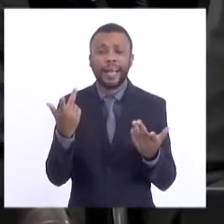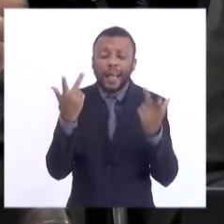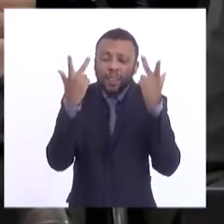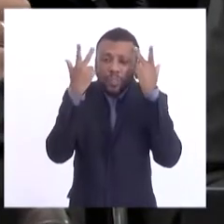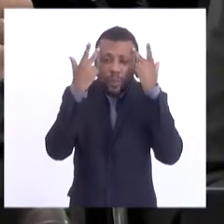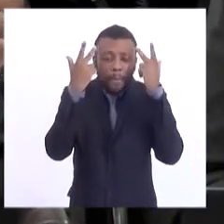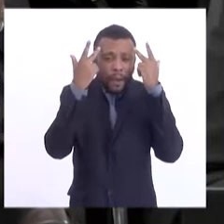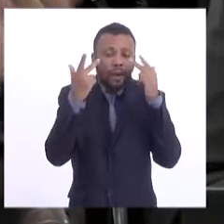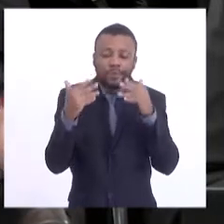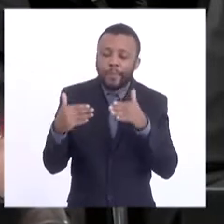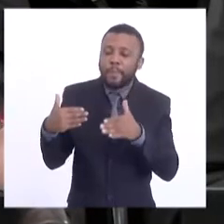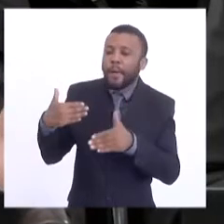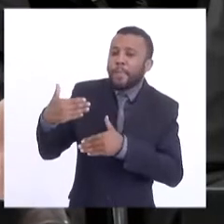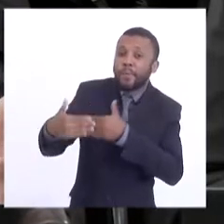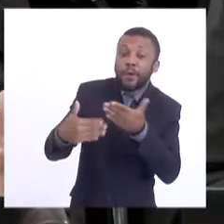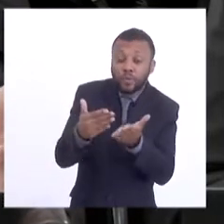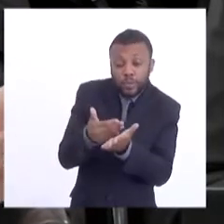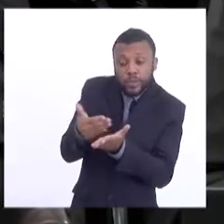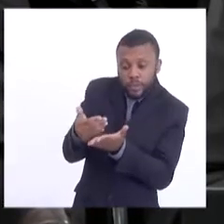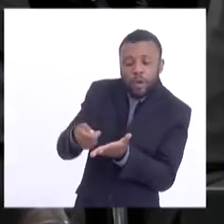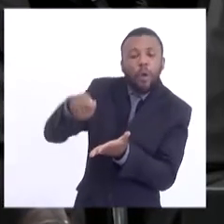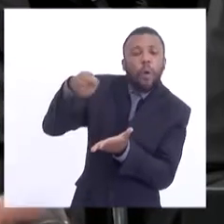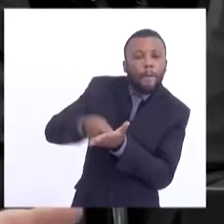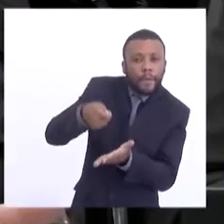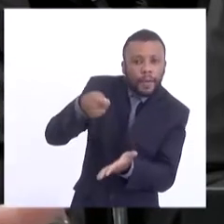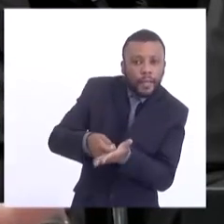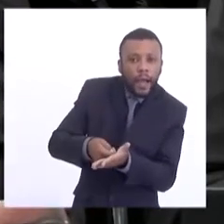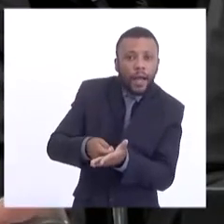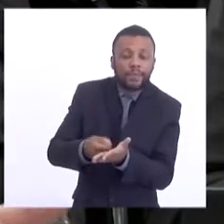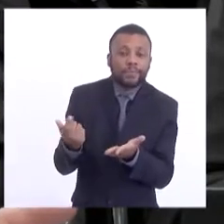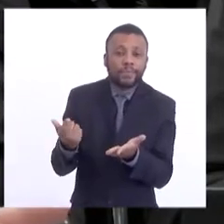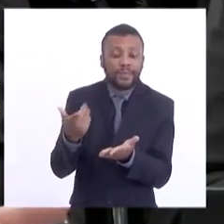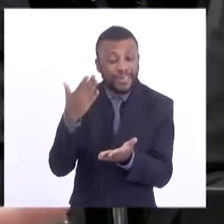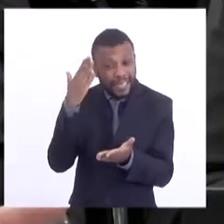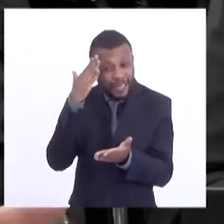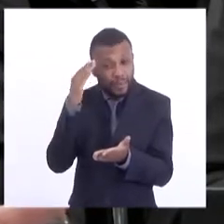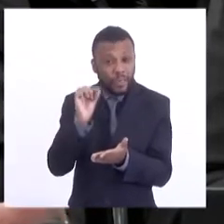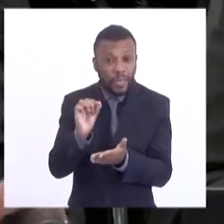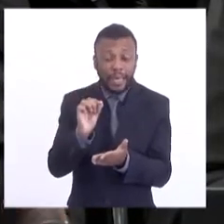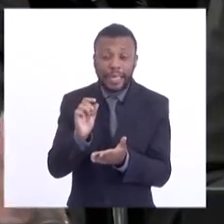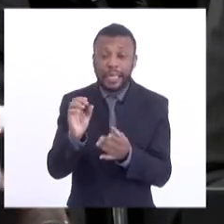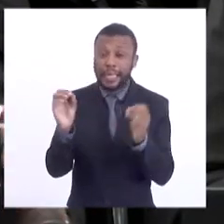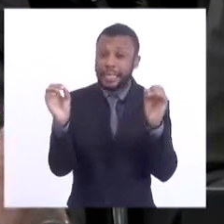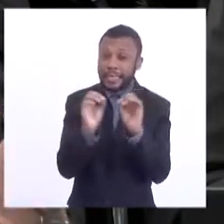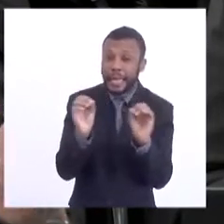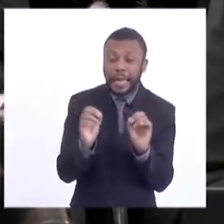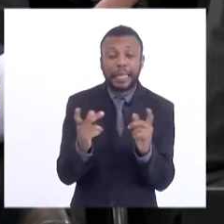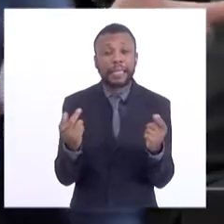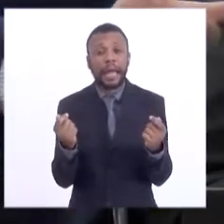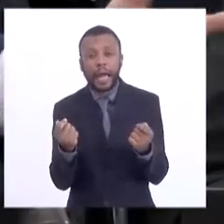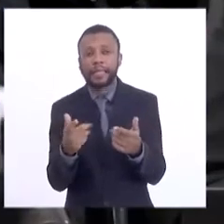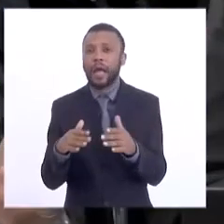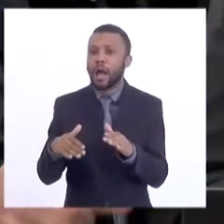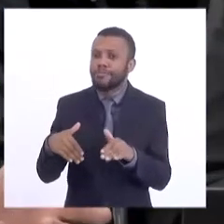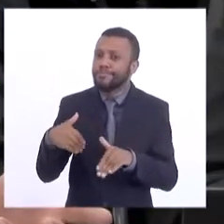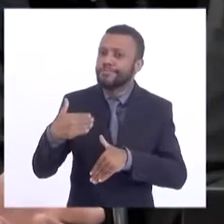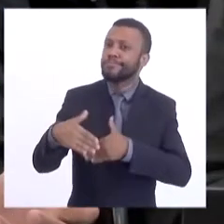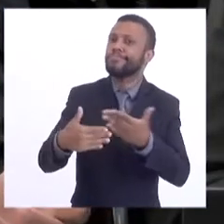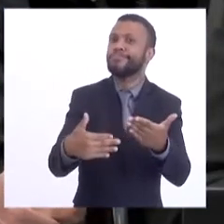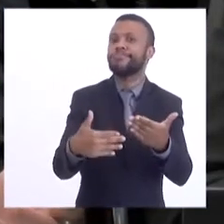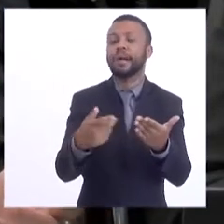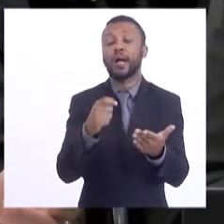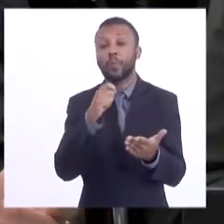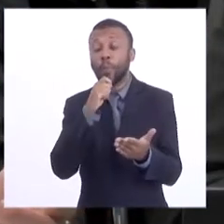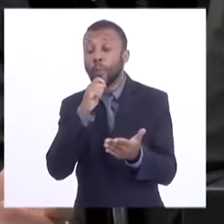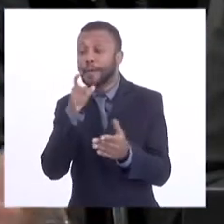no início ele era obrigatório nada andava sem o Tribunal de Contas hoje a própria